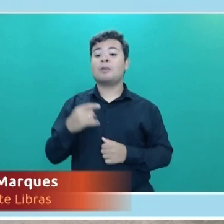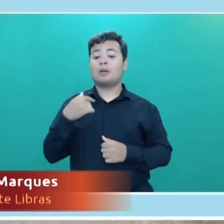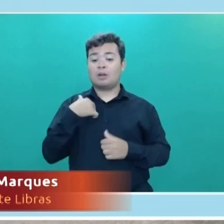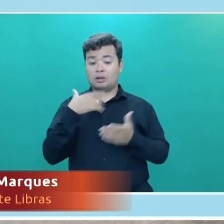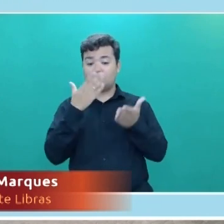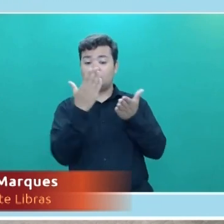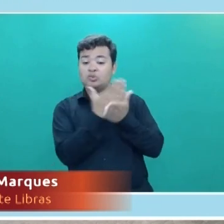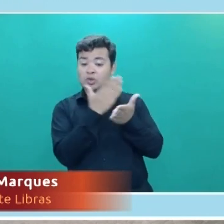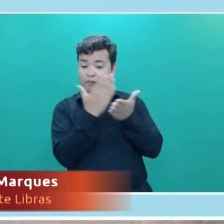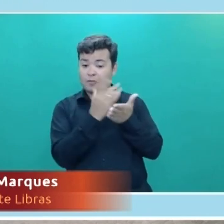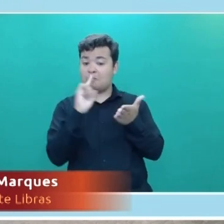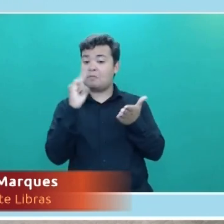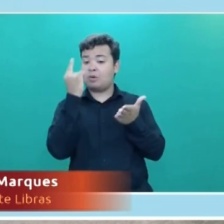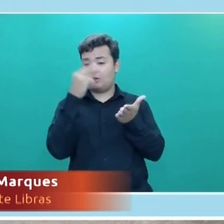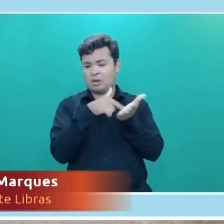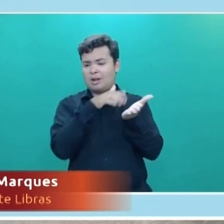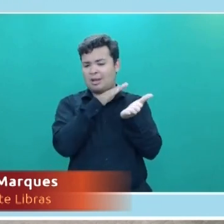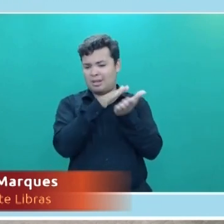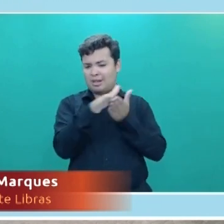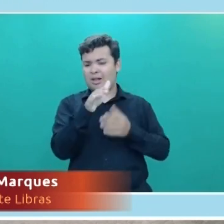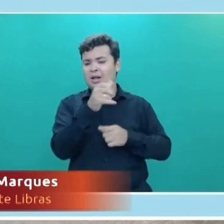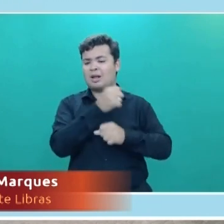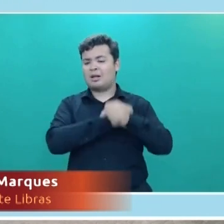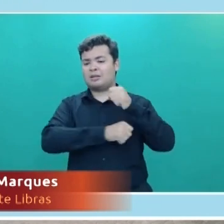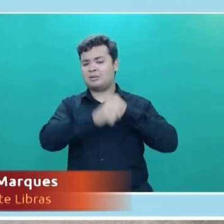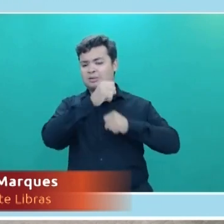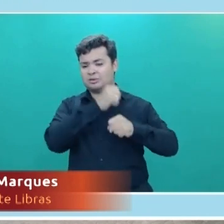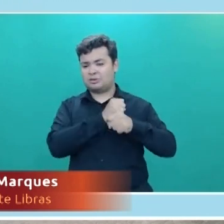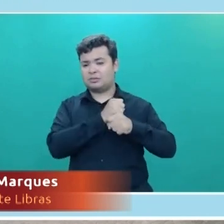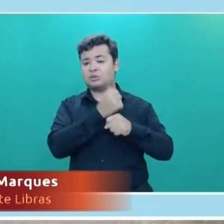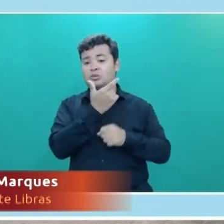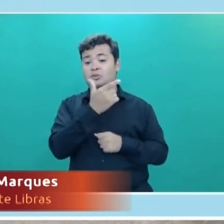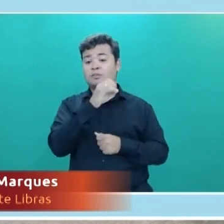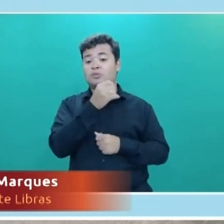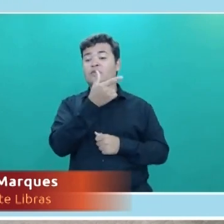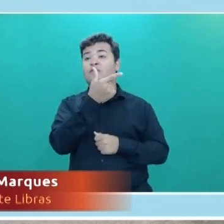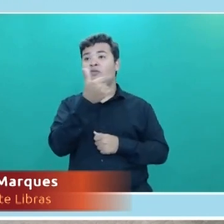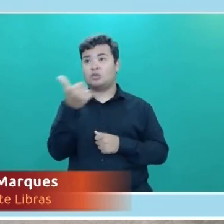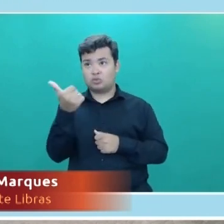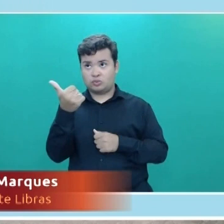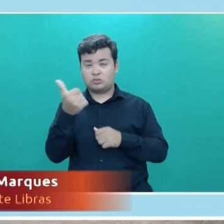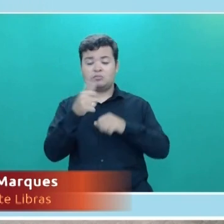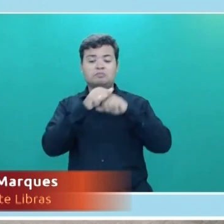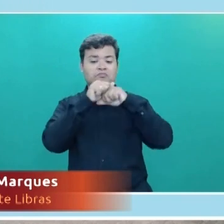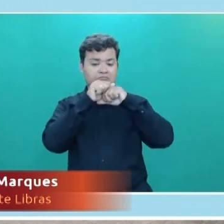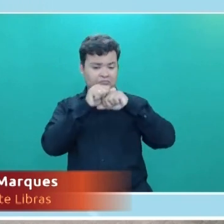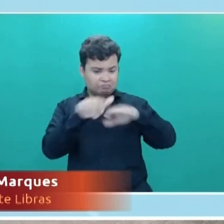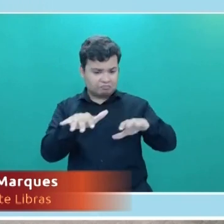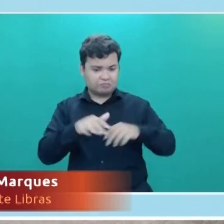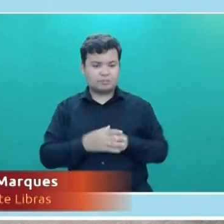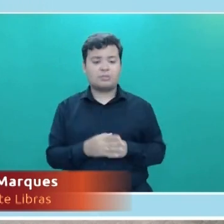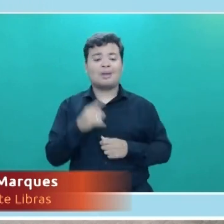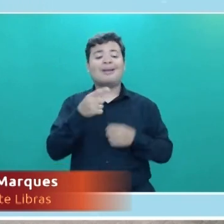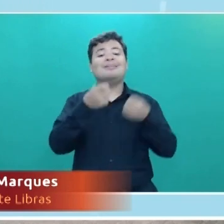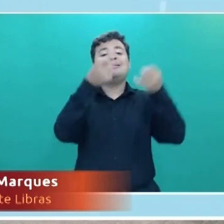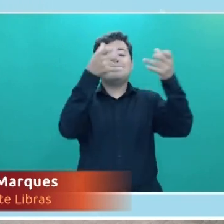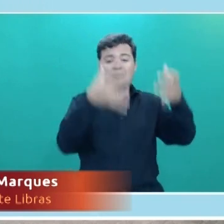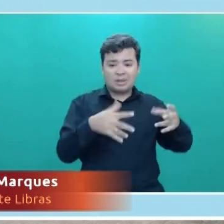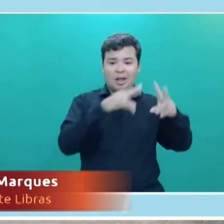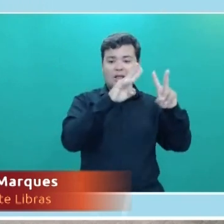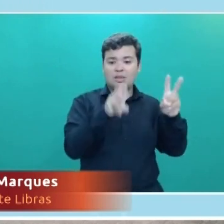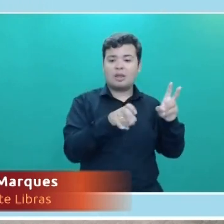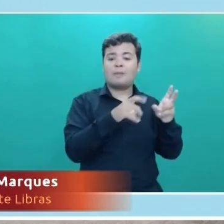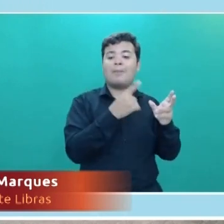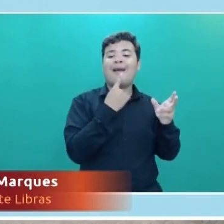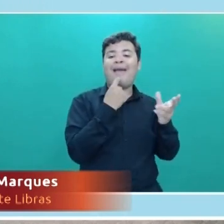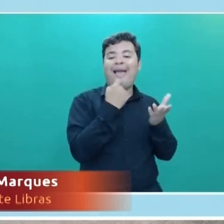lancei meu primeiro livro no início de 2021. No Tempestade Geológica, eu já falo sobre Red Pill, eu já falo sobre a